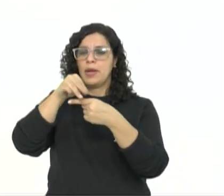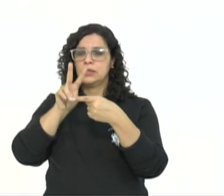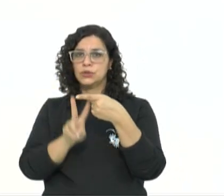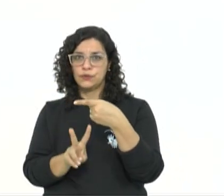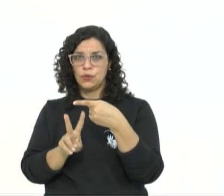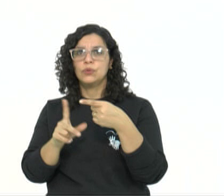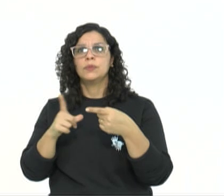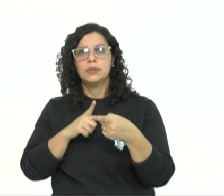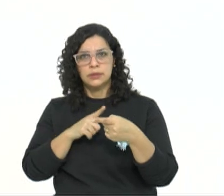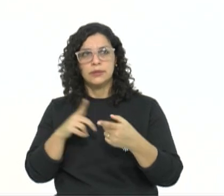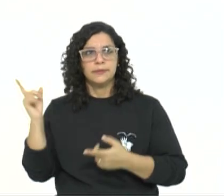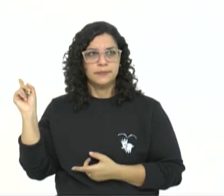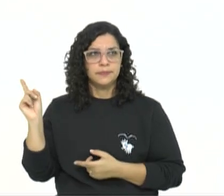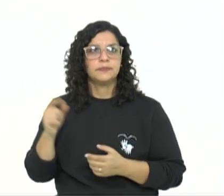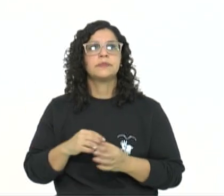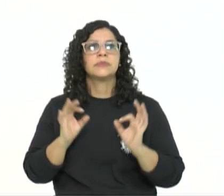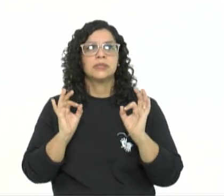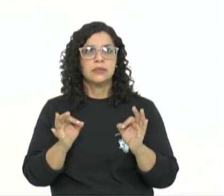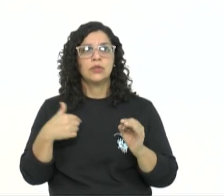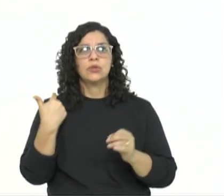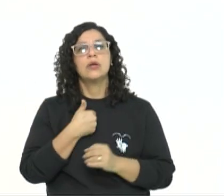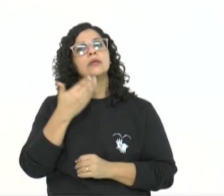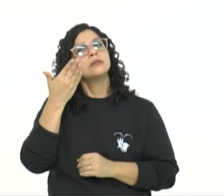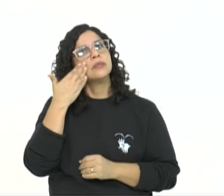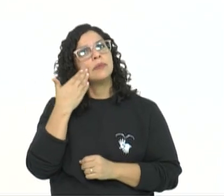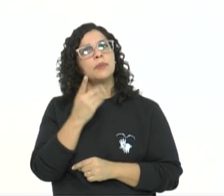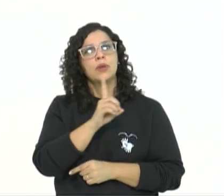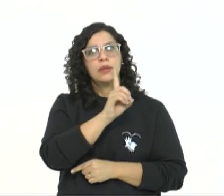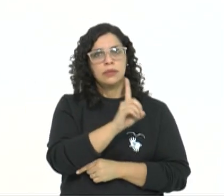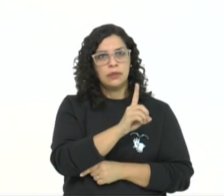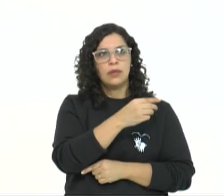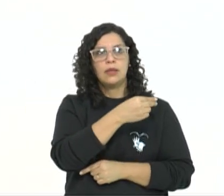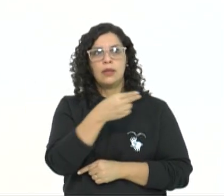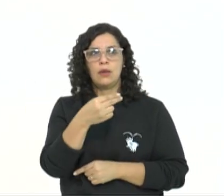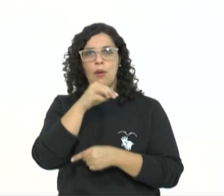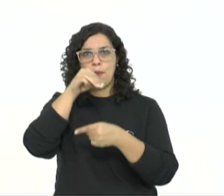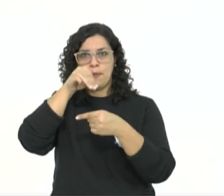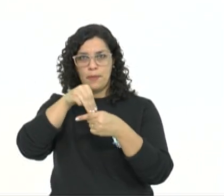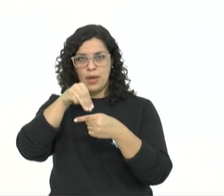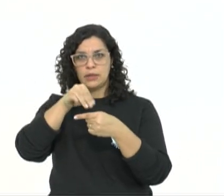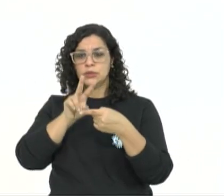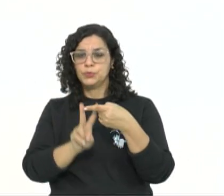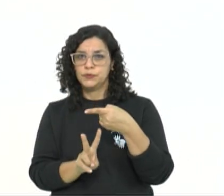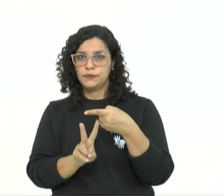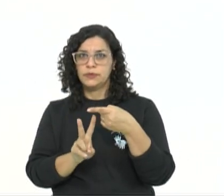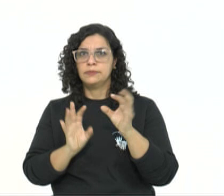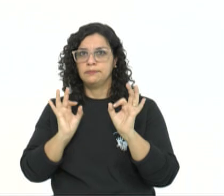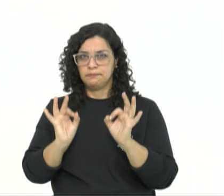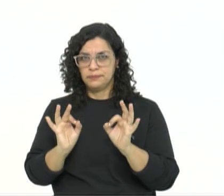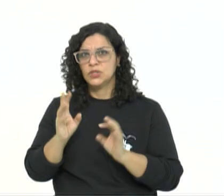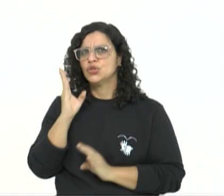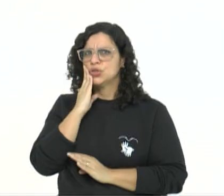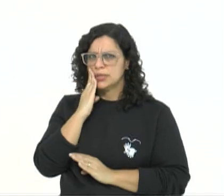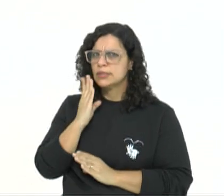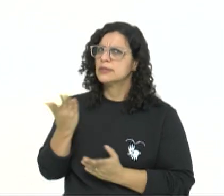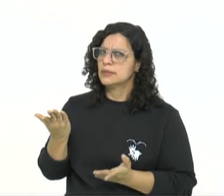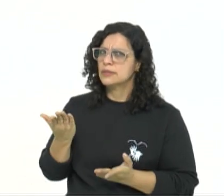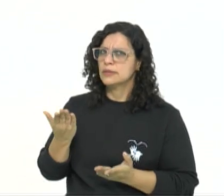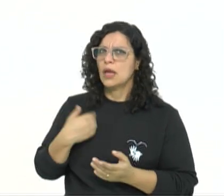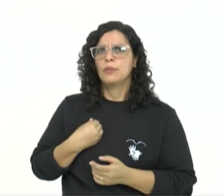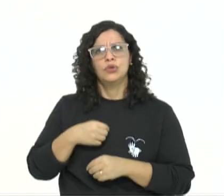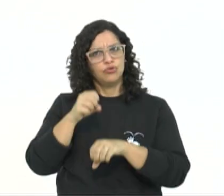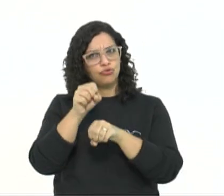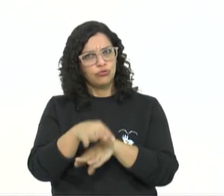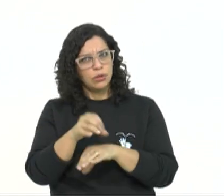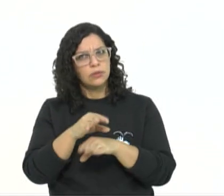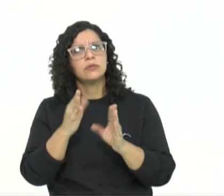corpo ou substância, certo? Nós sabemos que densidade ou massa específica, ele é massa sobre volume. Isso aqui está bem calejado, a gente já